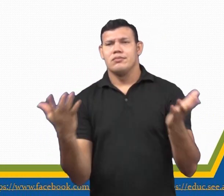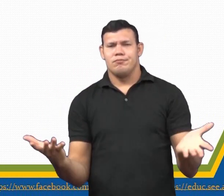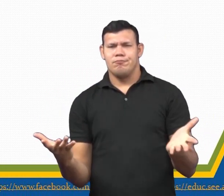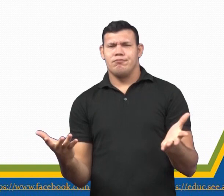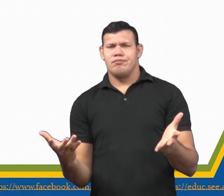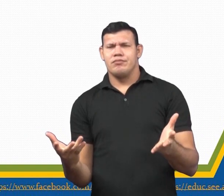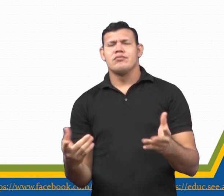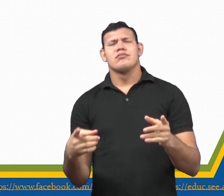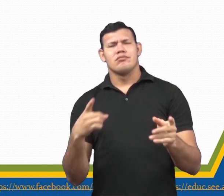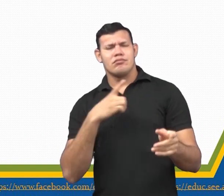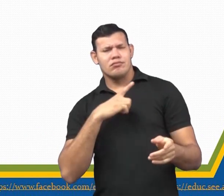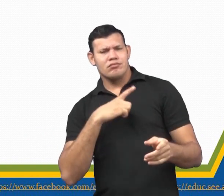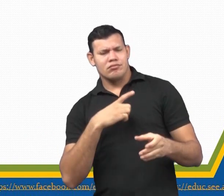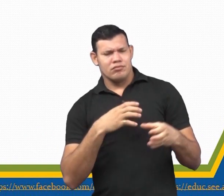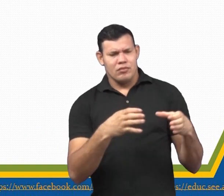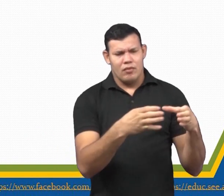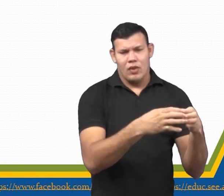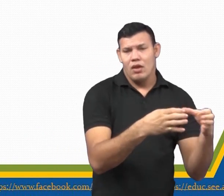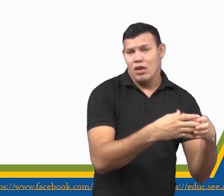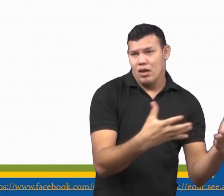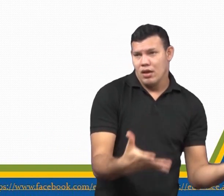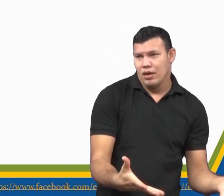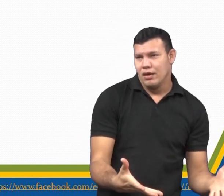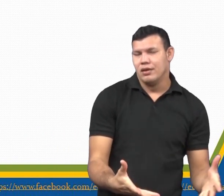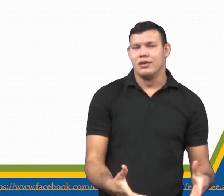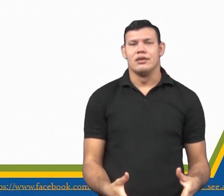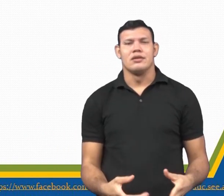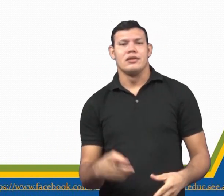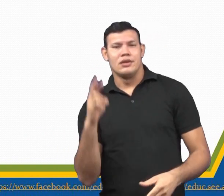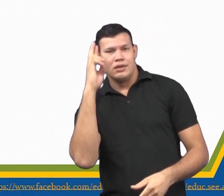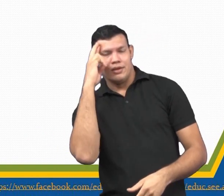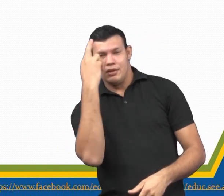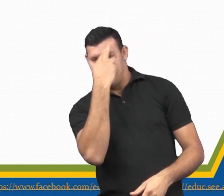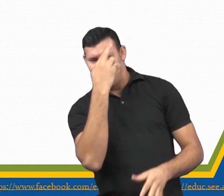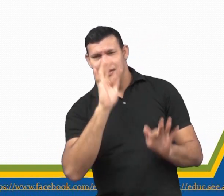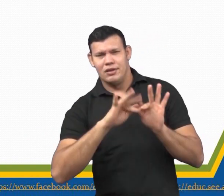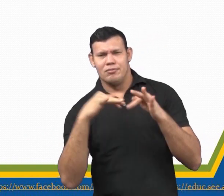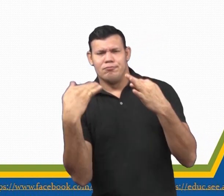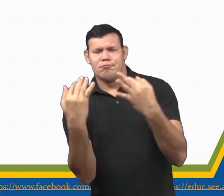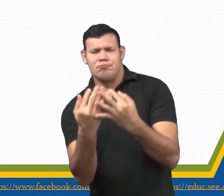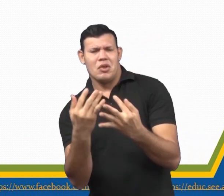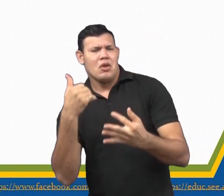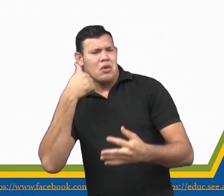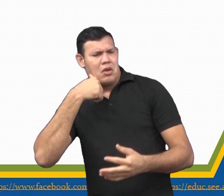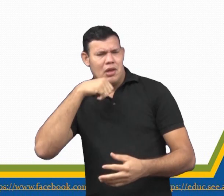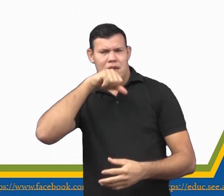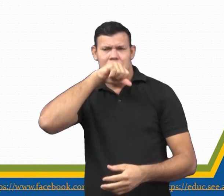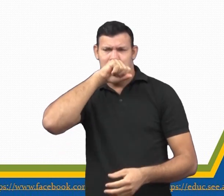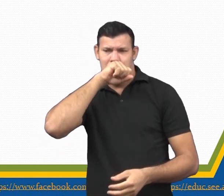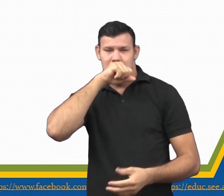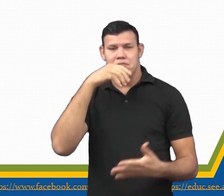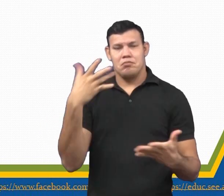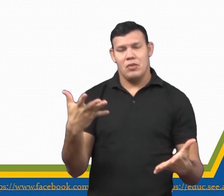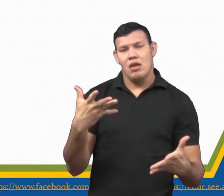tribos, metade do corpo é tatuado com a história da família, da mãe e outra com a do pai.